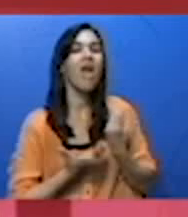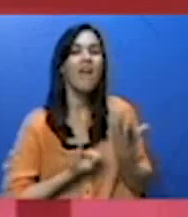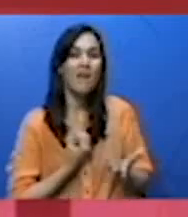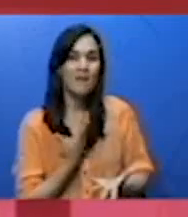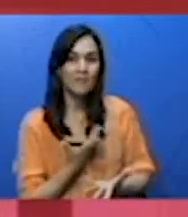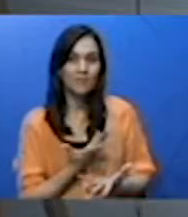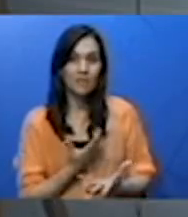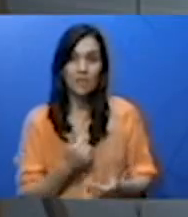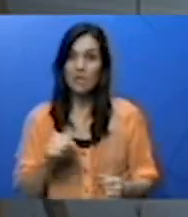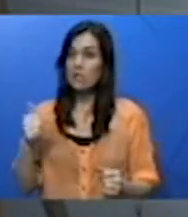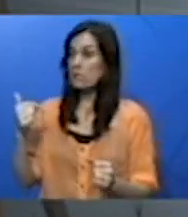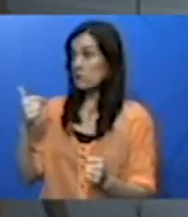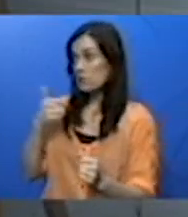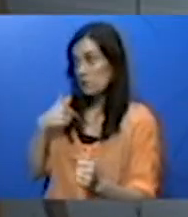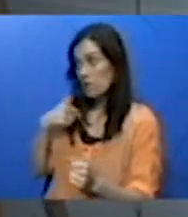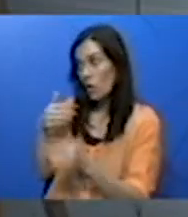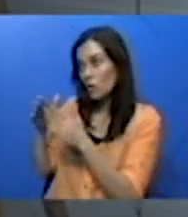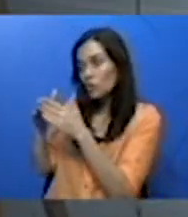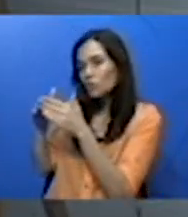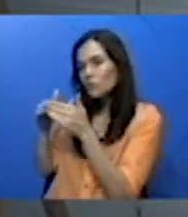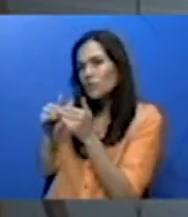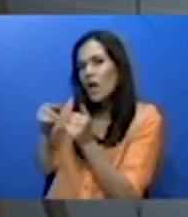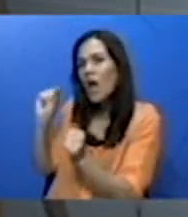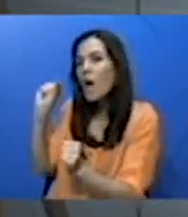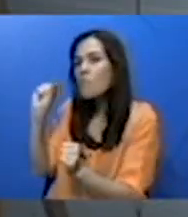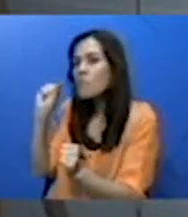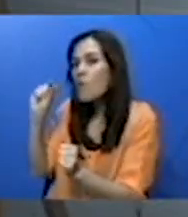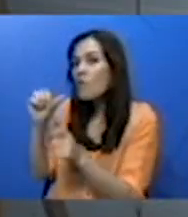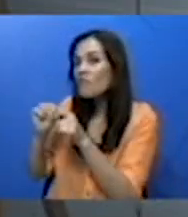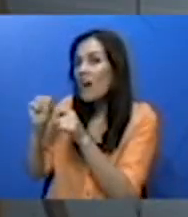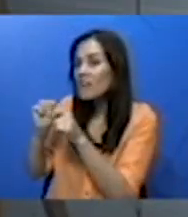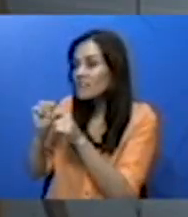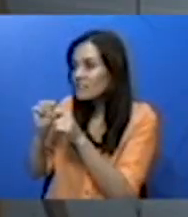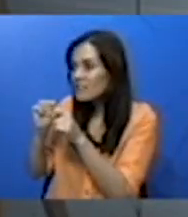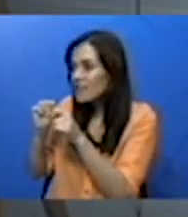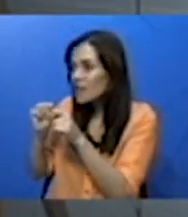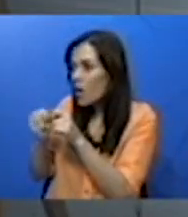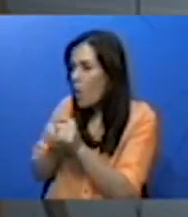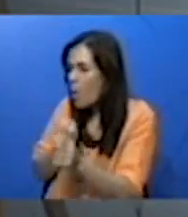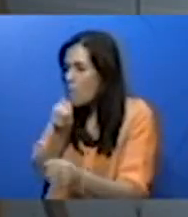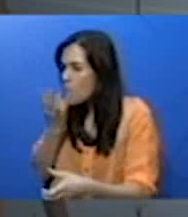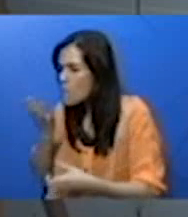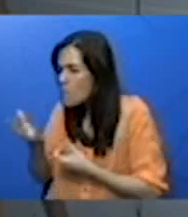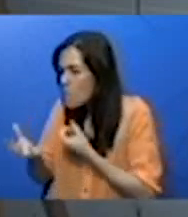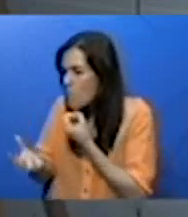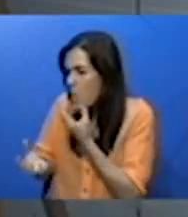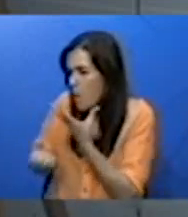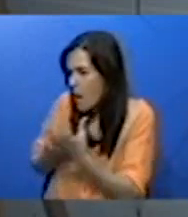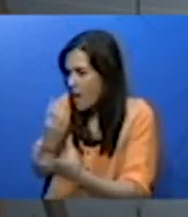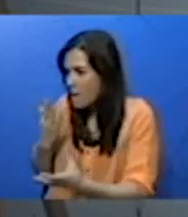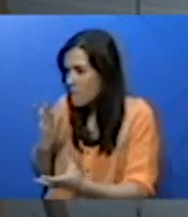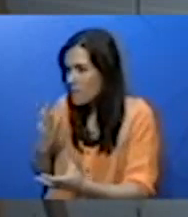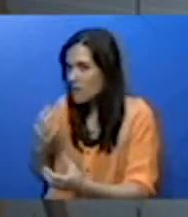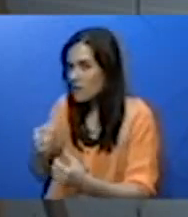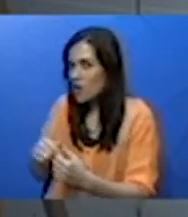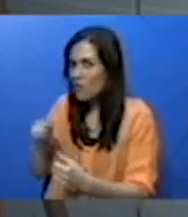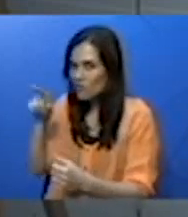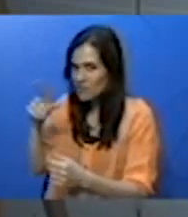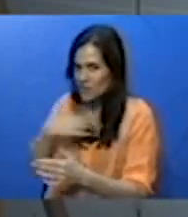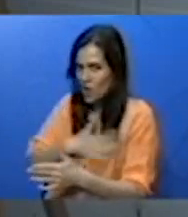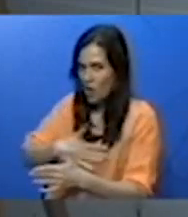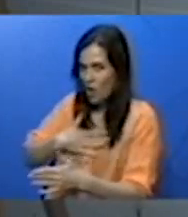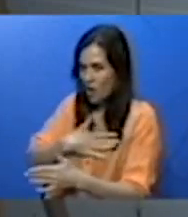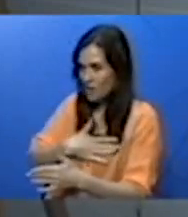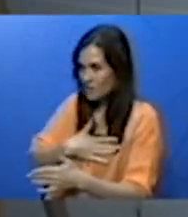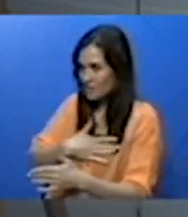Clarinha, se eu te pedir para daqui a pouco, na parte de produzir um poema, você, já que eu tô sabendo que você gosta de produzir poema,